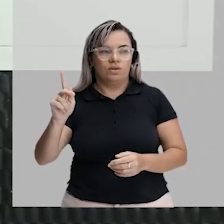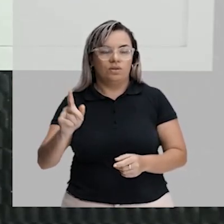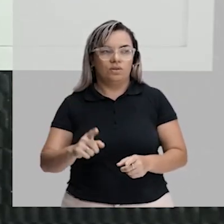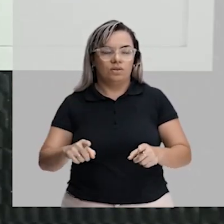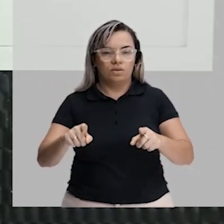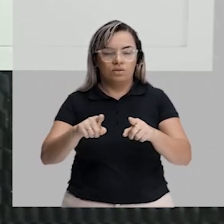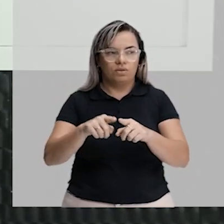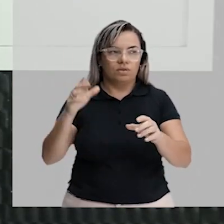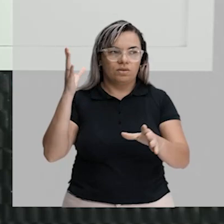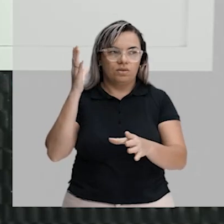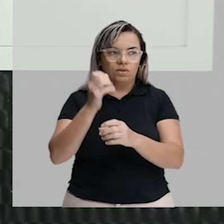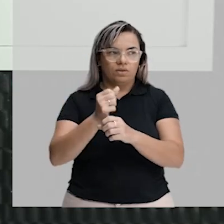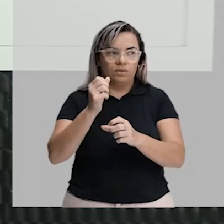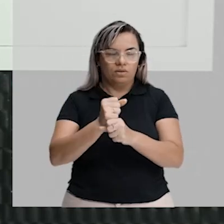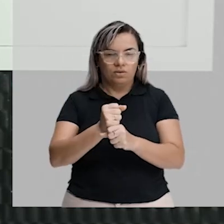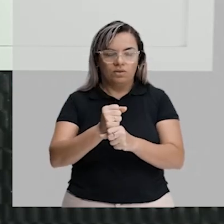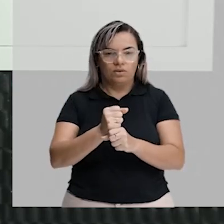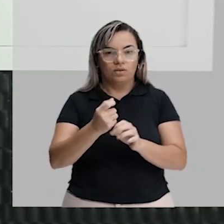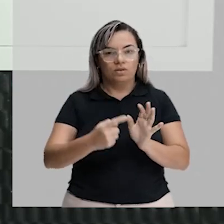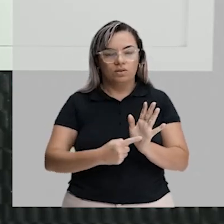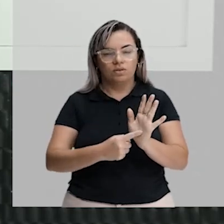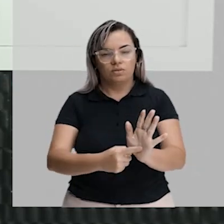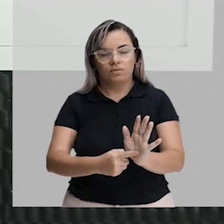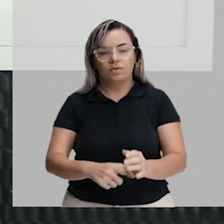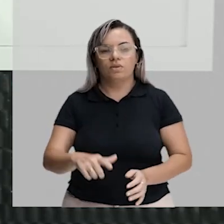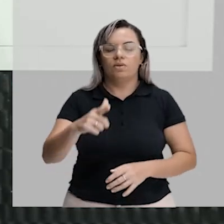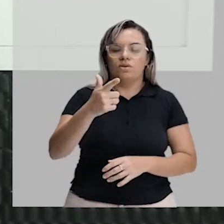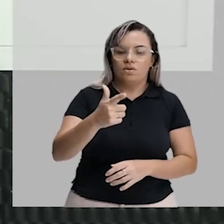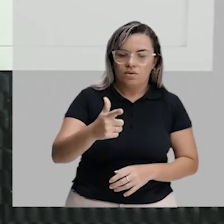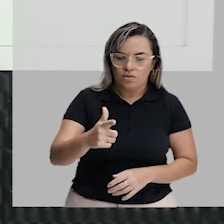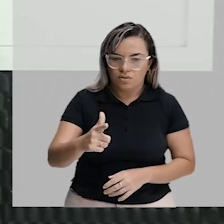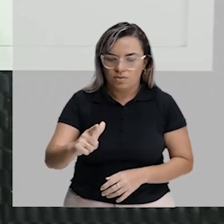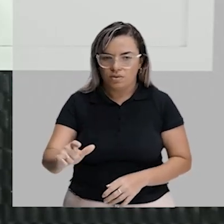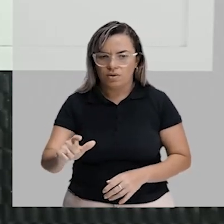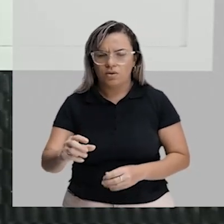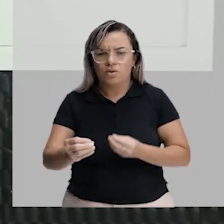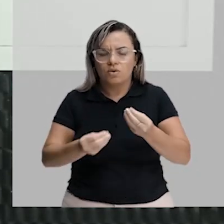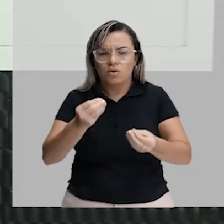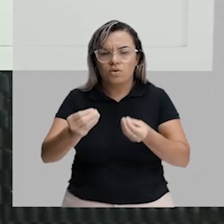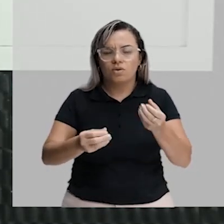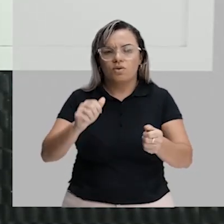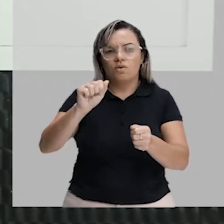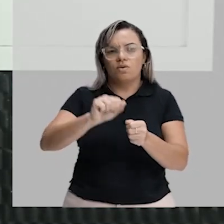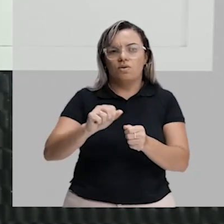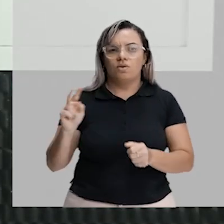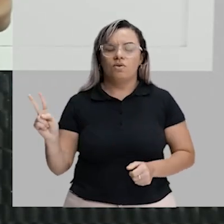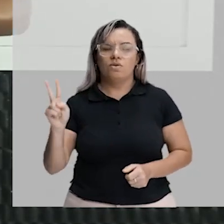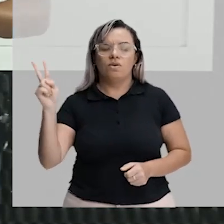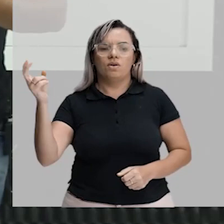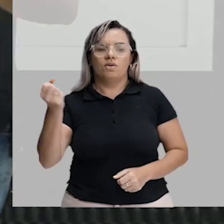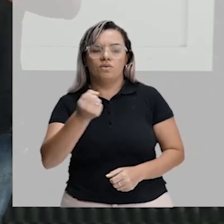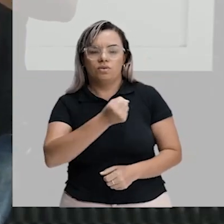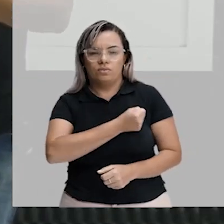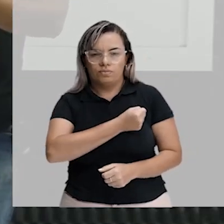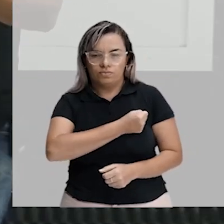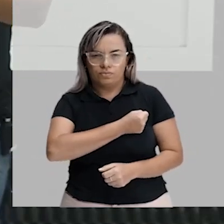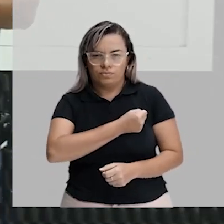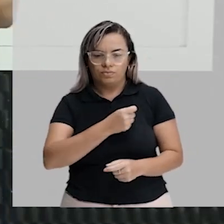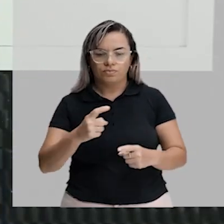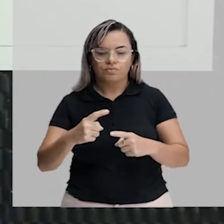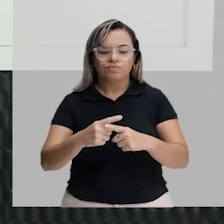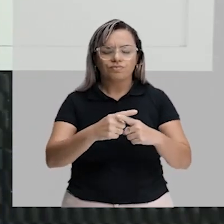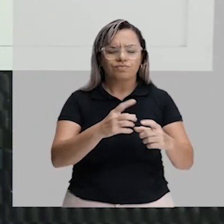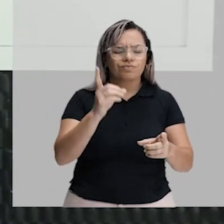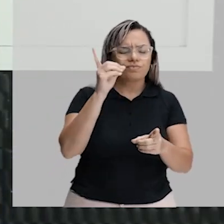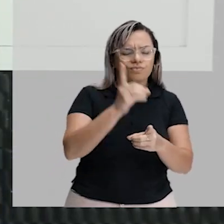operações indicadas, De novo, como é que você faz para encontrar o valor numérico do seu